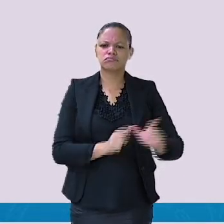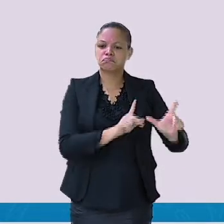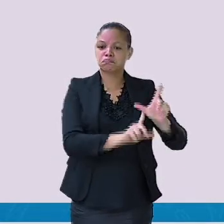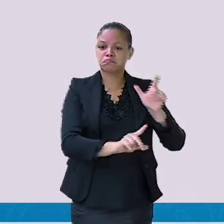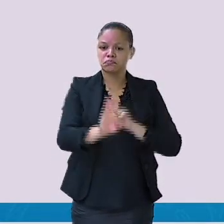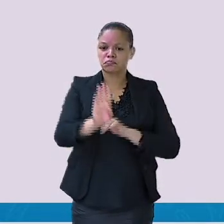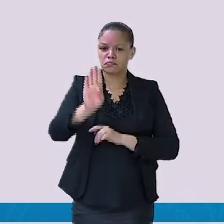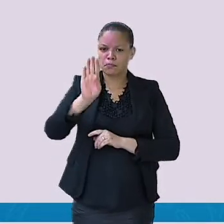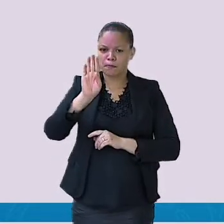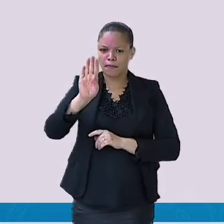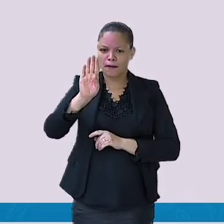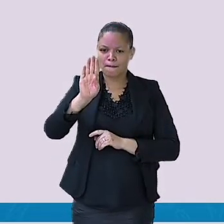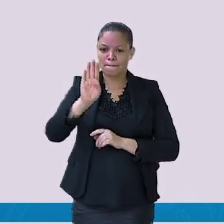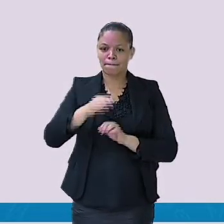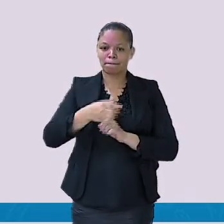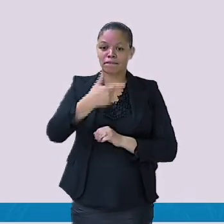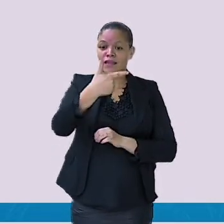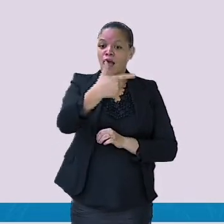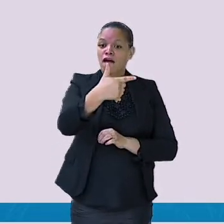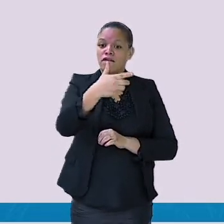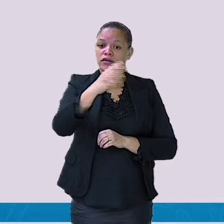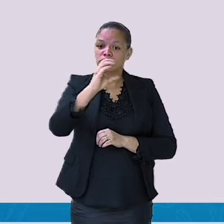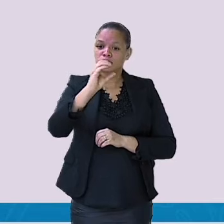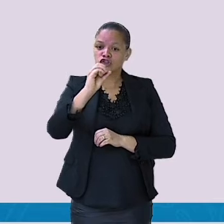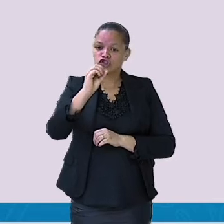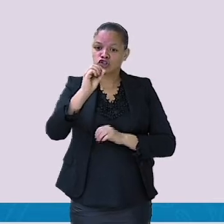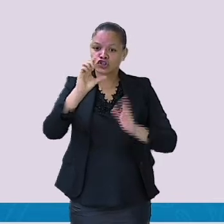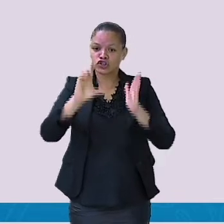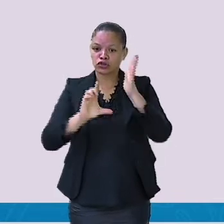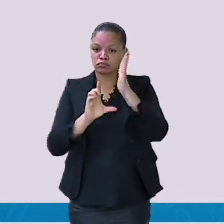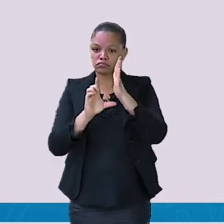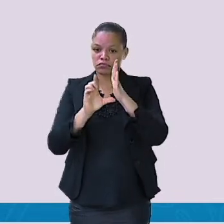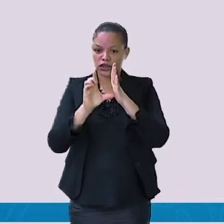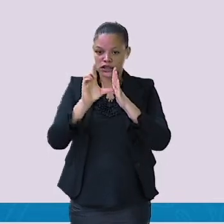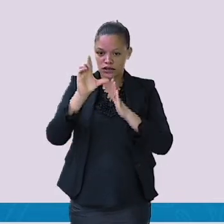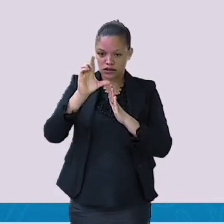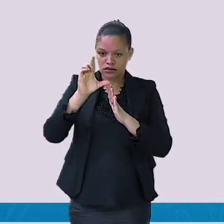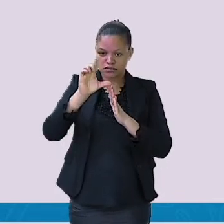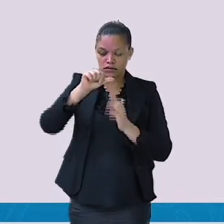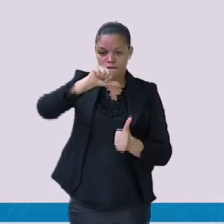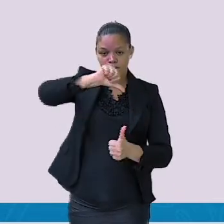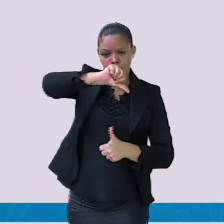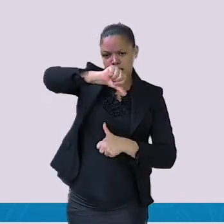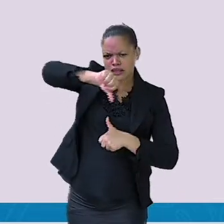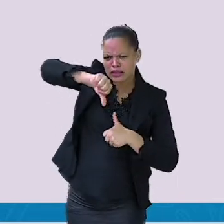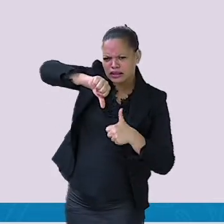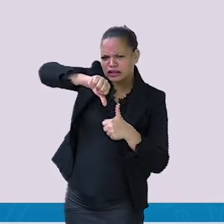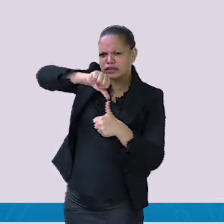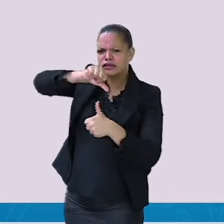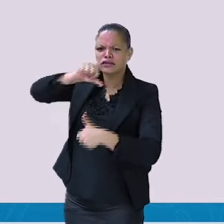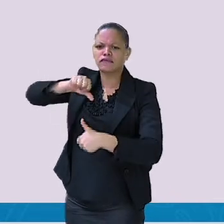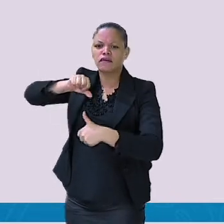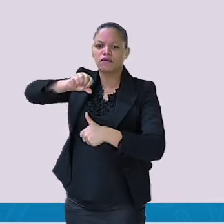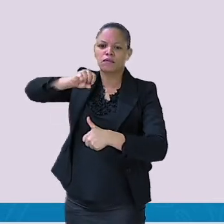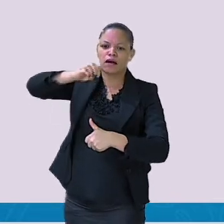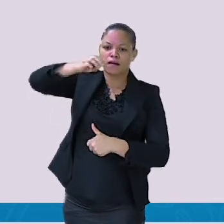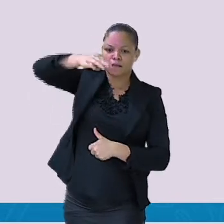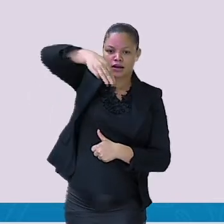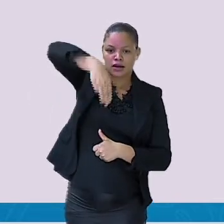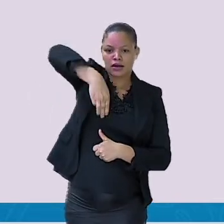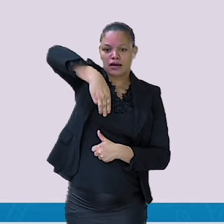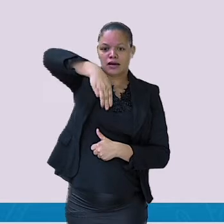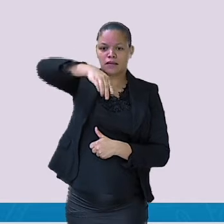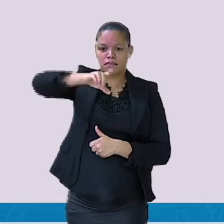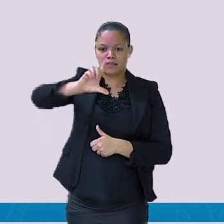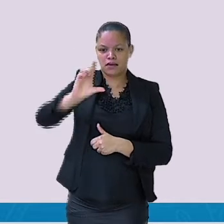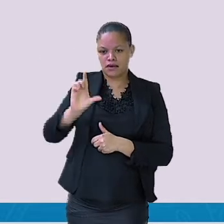tenho que transformar para mililitros. Eu posso fazer da forma que eu falei com vocês. Anota aqui embaixo o 20. Tem